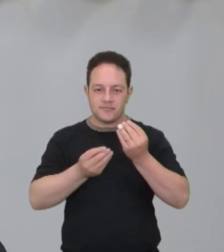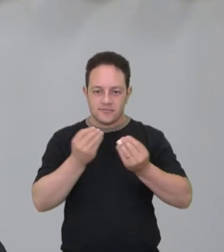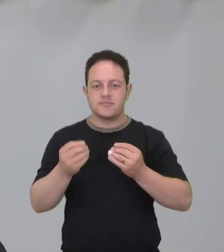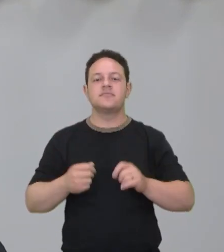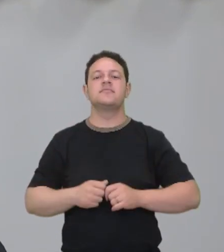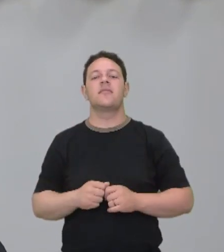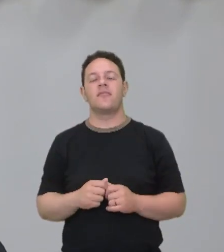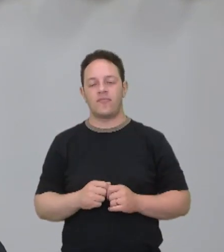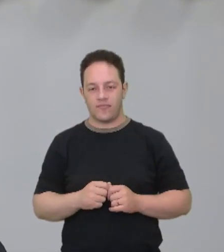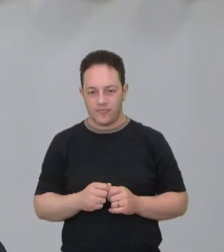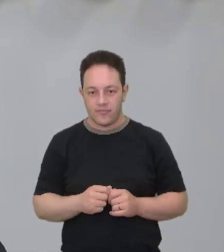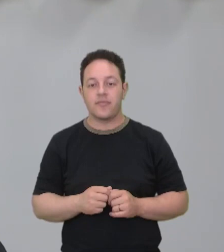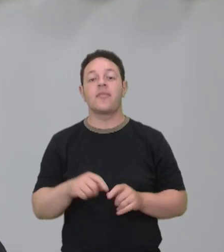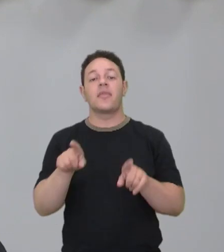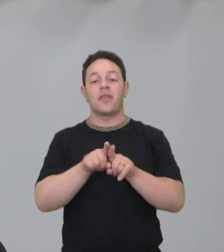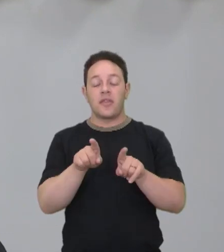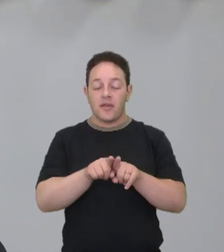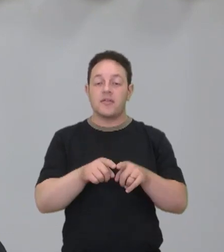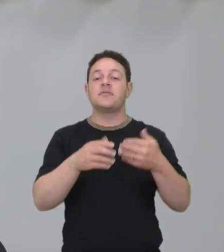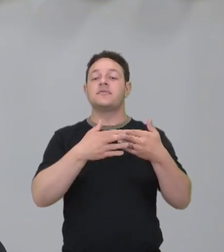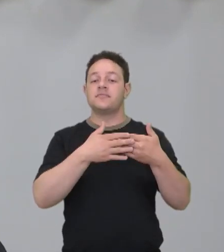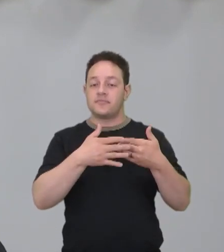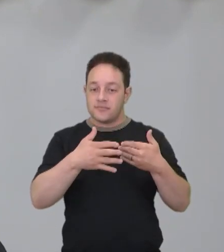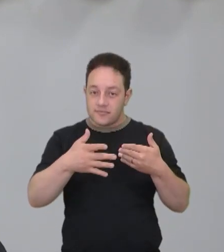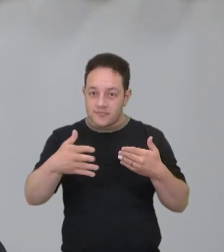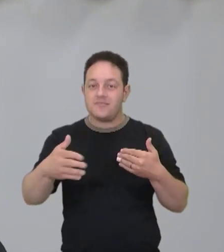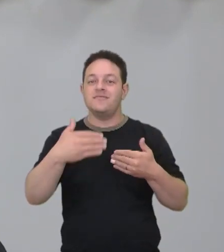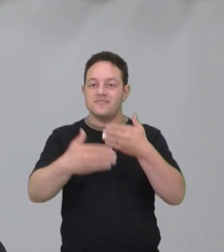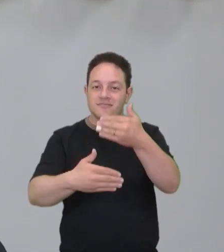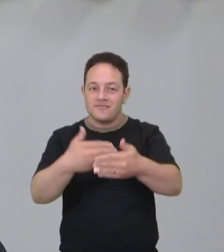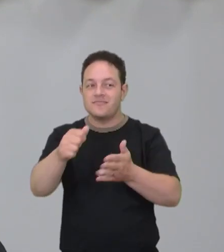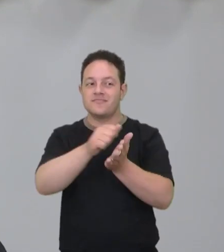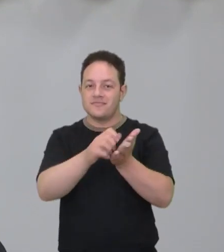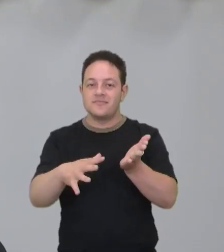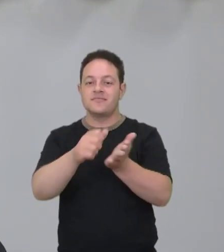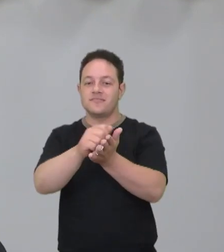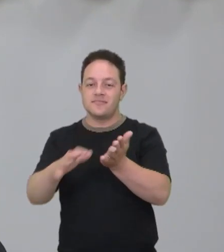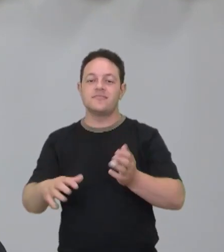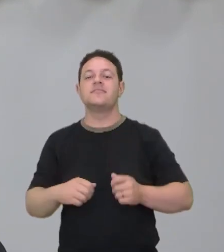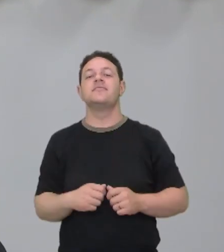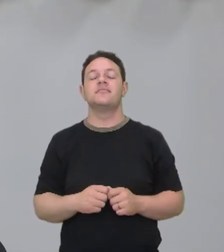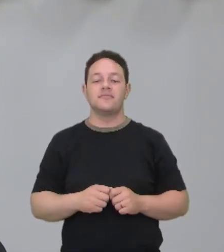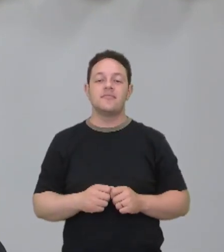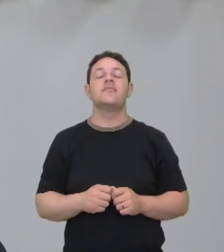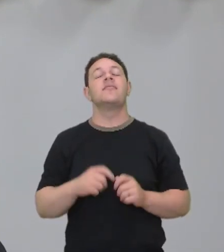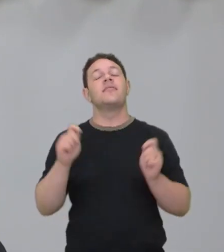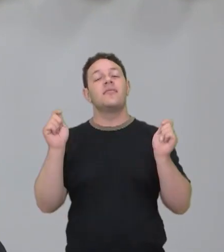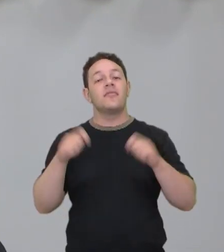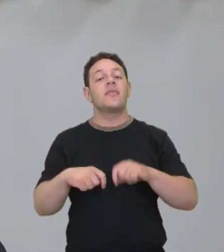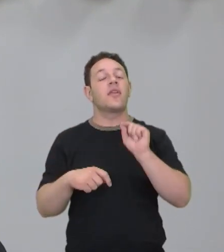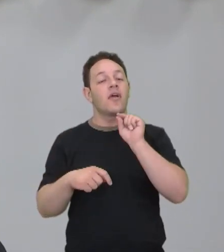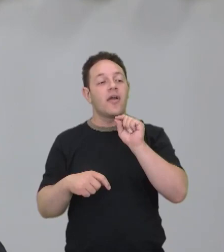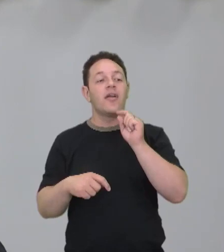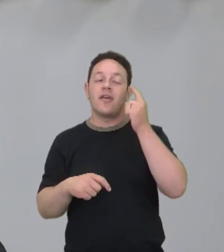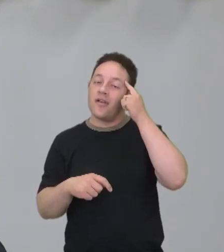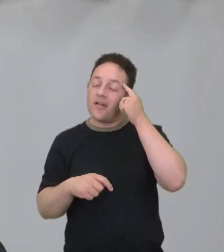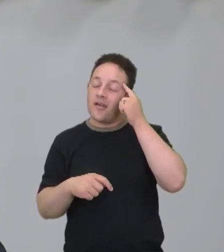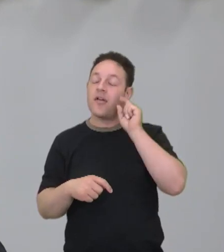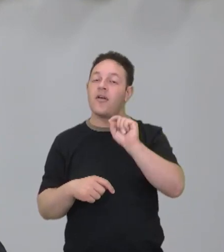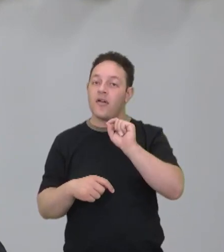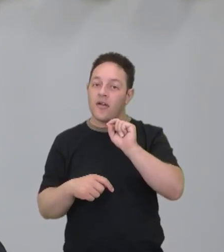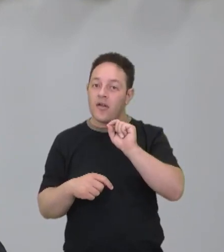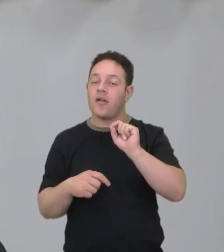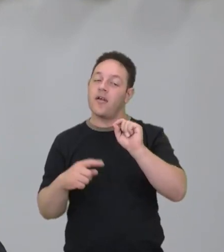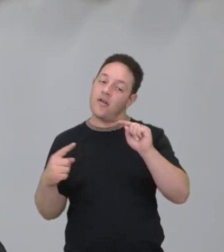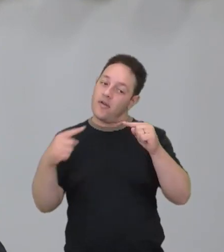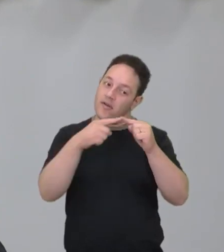nossas aulas e ao longo das nossas atividades, e que também, né, isso seja aplicado no projeto